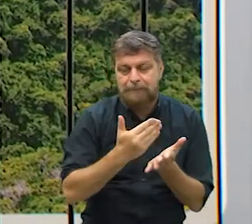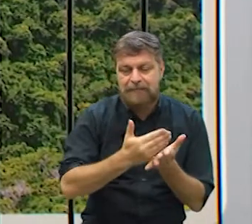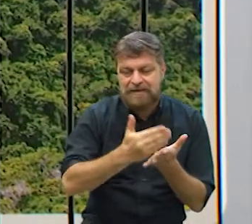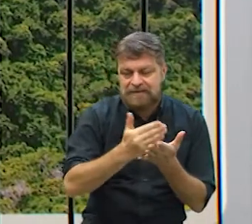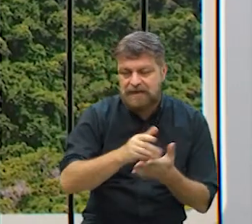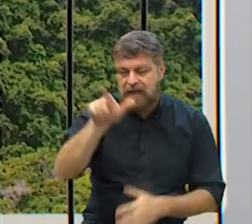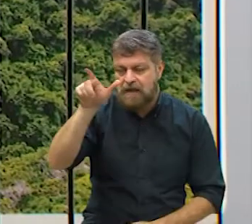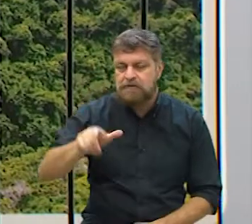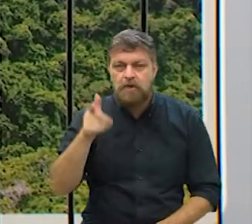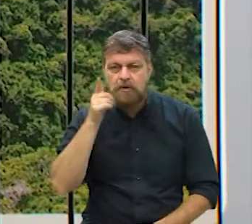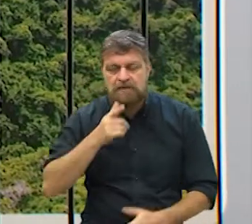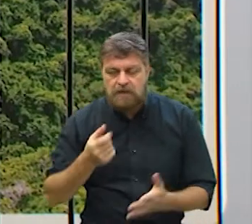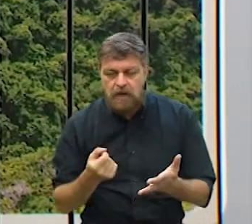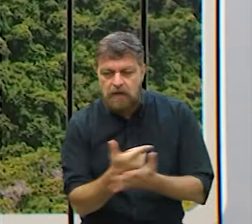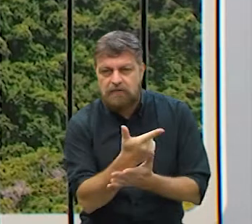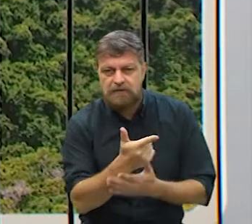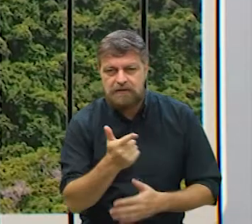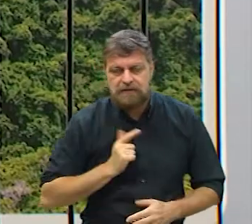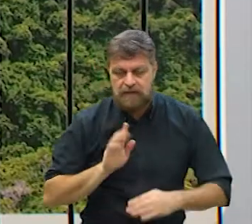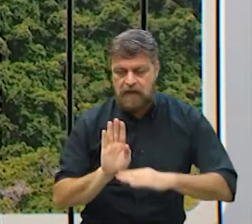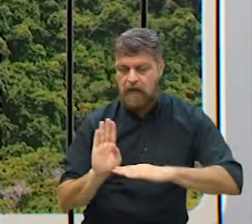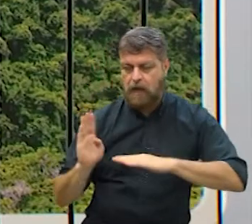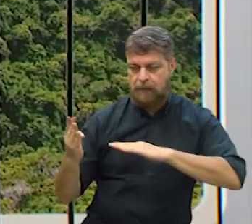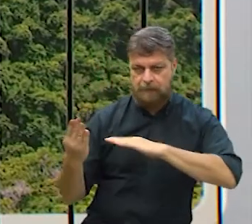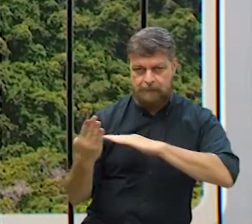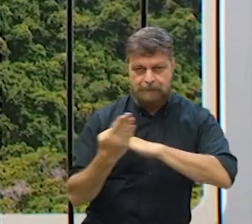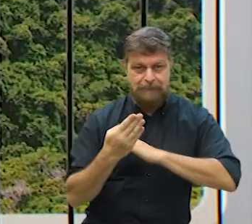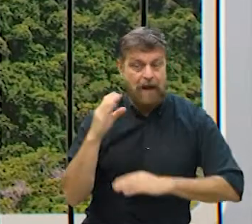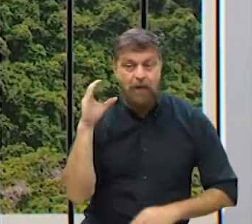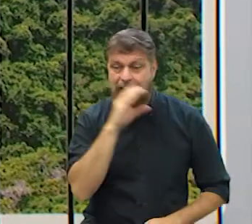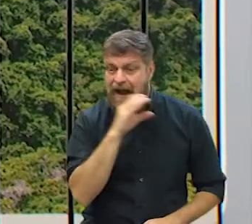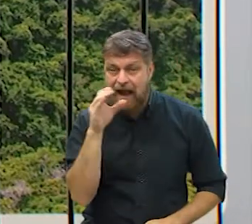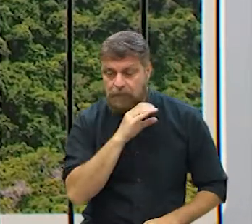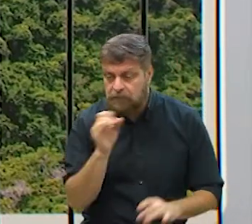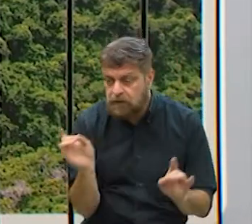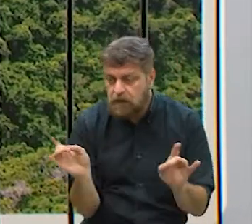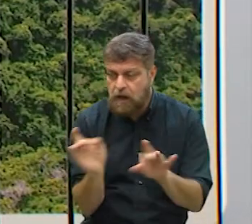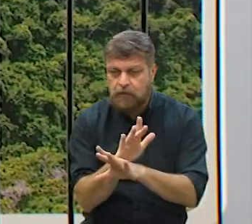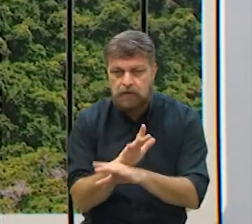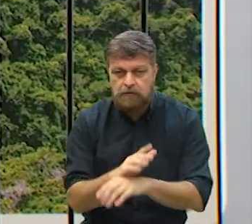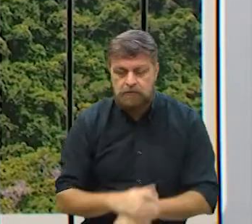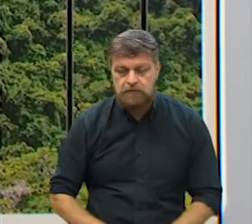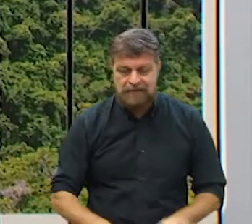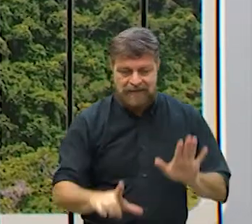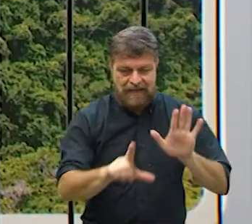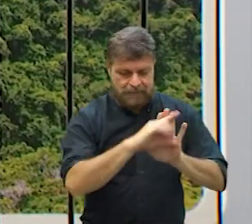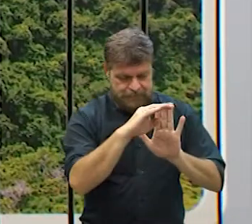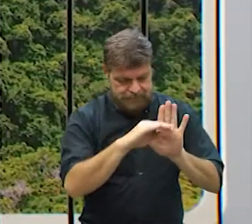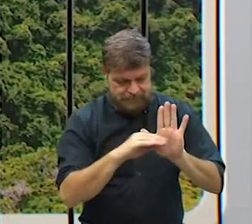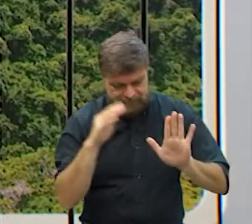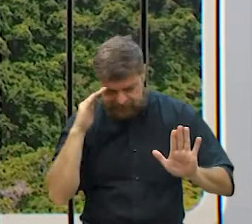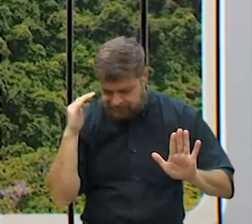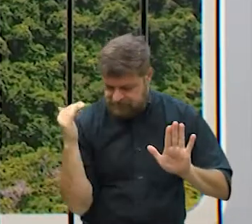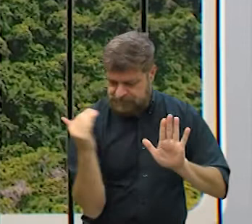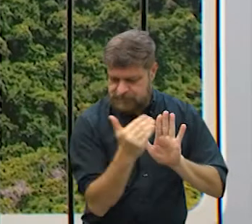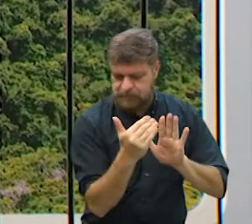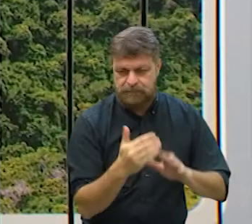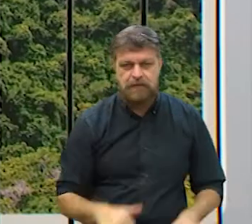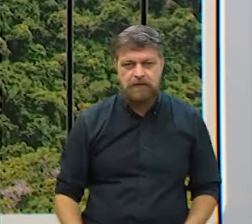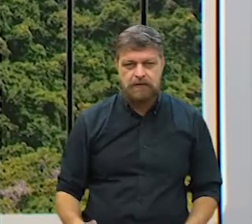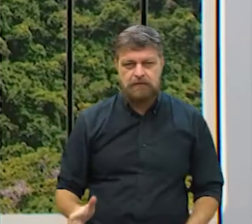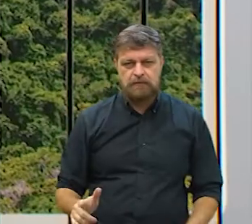pessoa. Quer dizer, é um jeito de nós construirmos um bairro rapidamente, de uma maneira legal e de uma